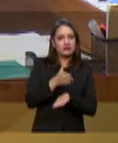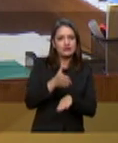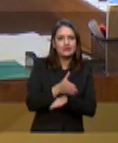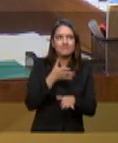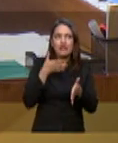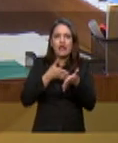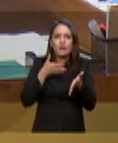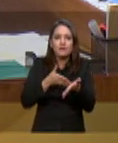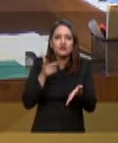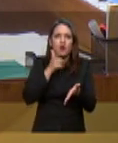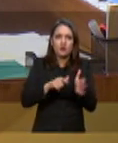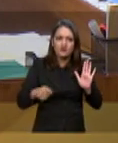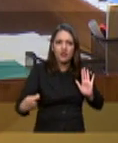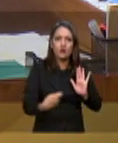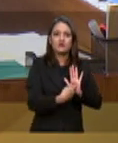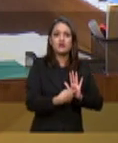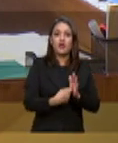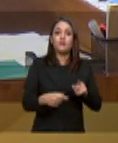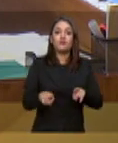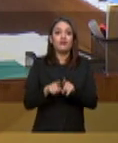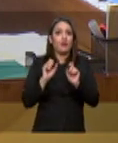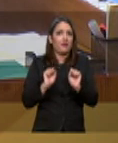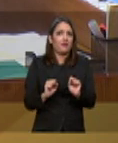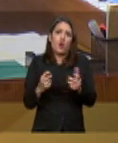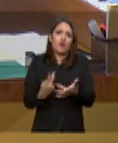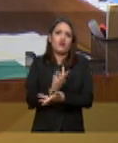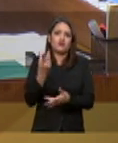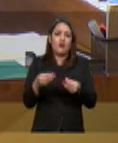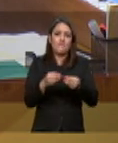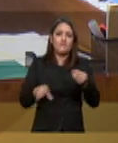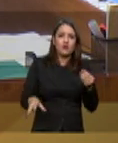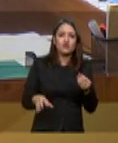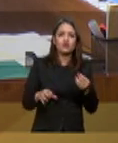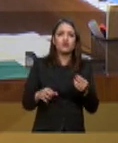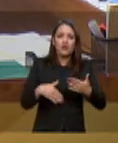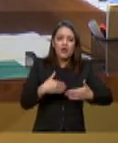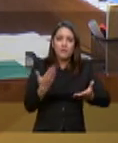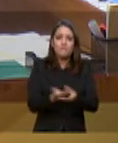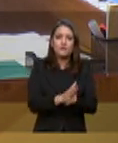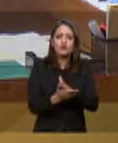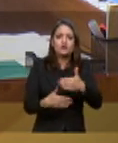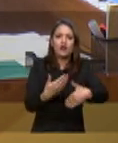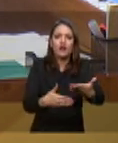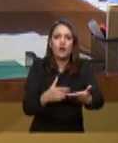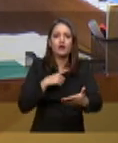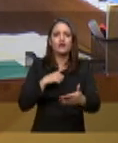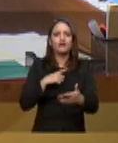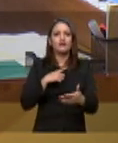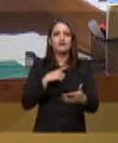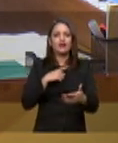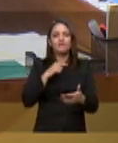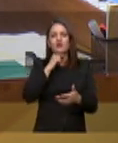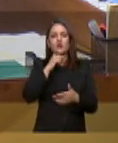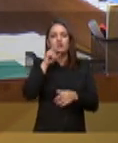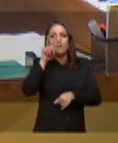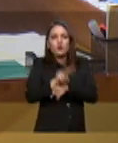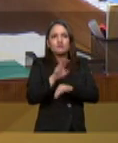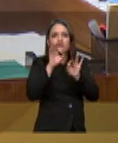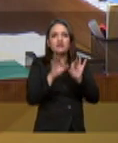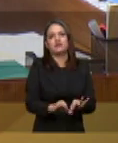para ofertar a denúncia, como também prejudicaria a persecução penal e conferiria proteção insuficiente ao bem jurídico